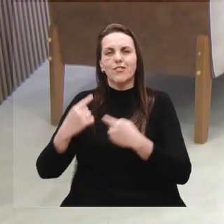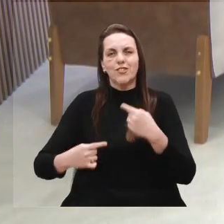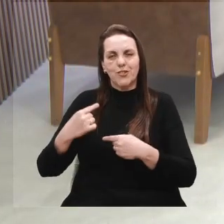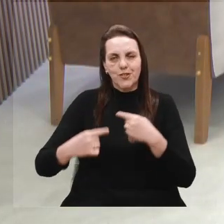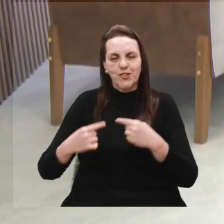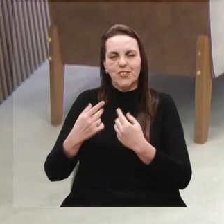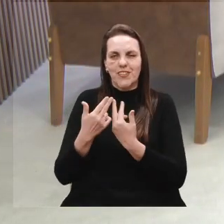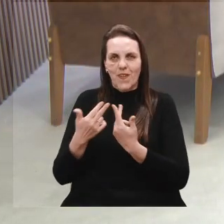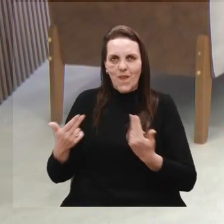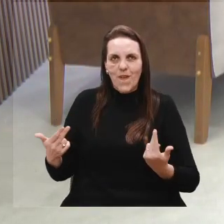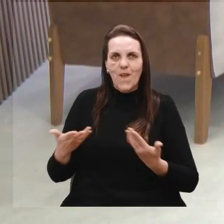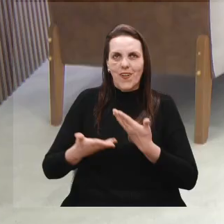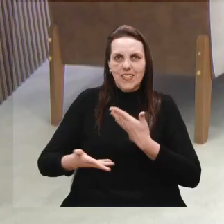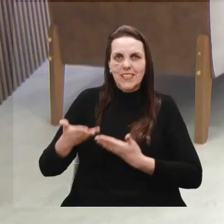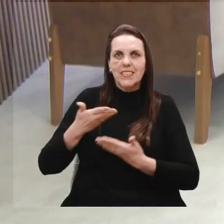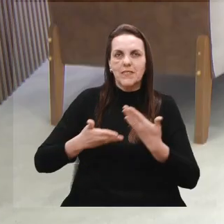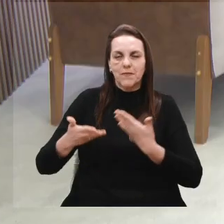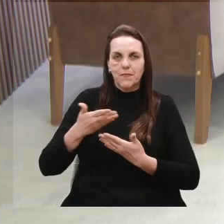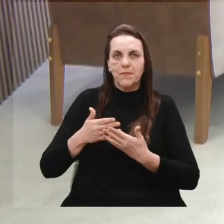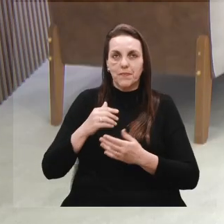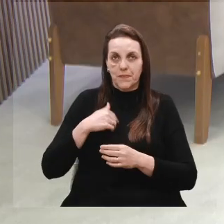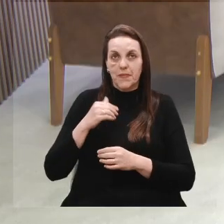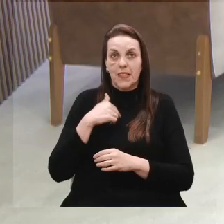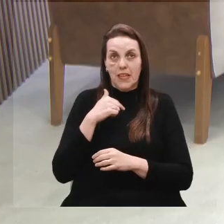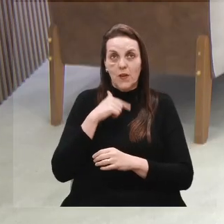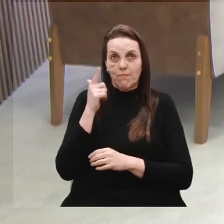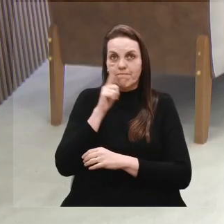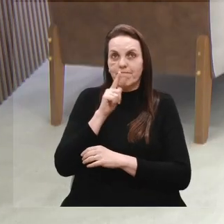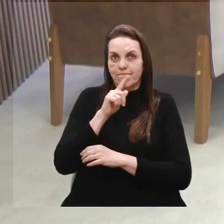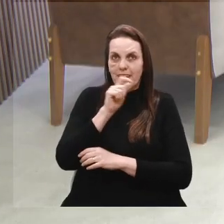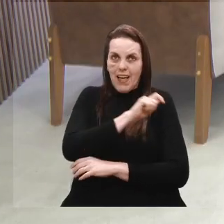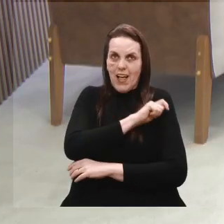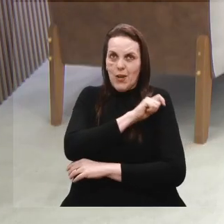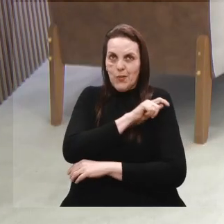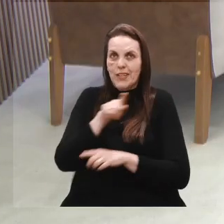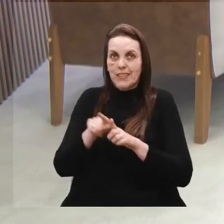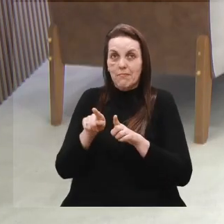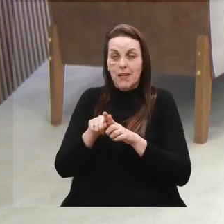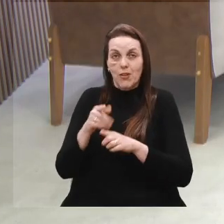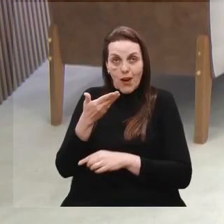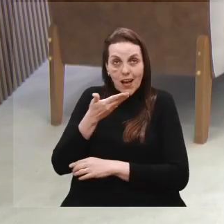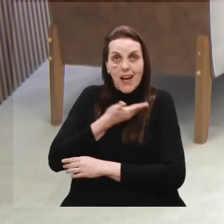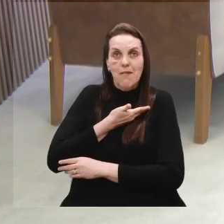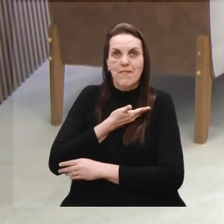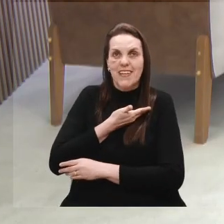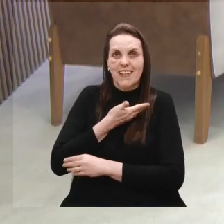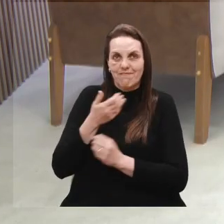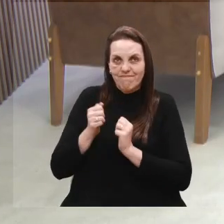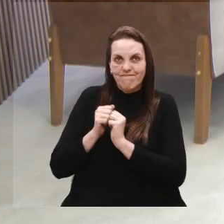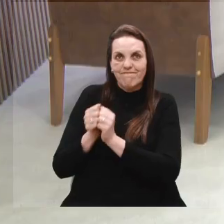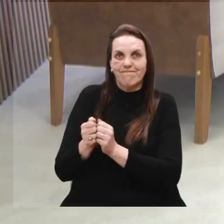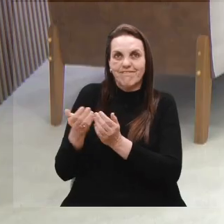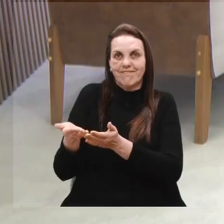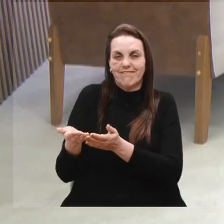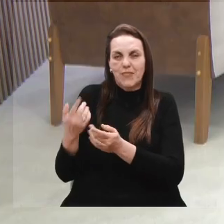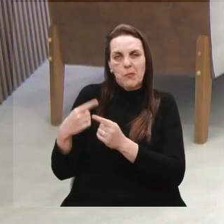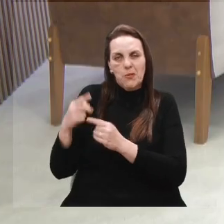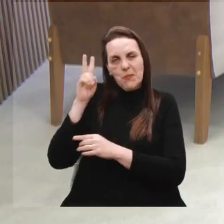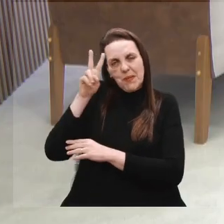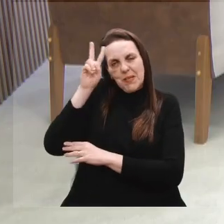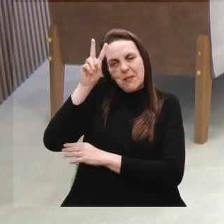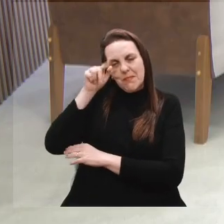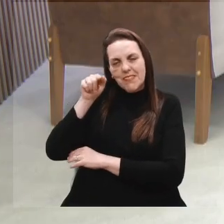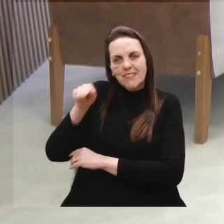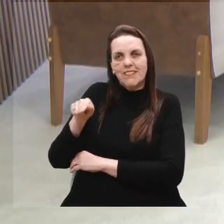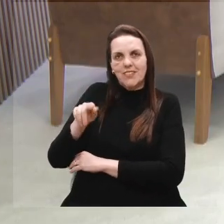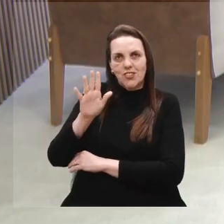gente já discutia algumas coisas, né? Eu acabei, além de aluna, sendo amiga dela, né? Porque eu lembro